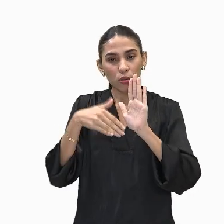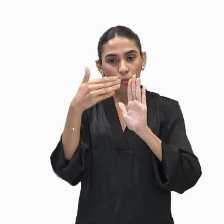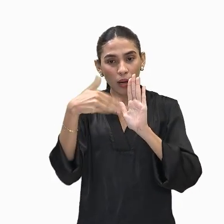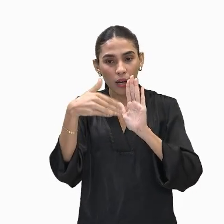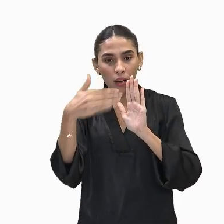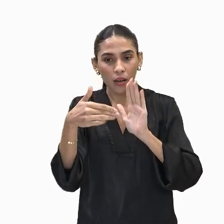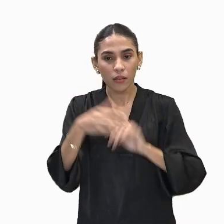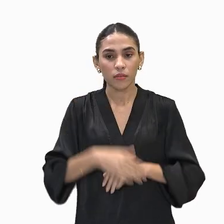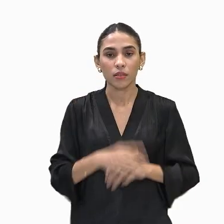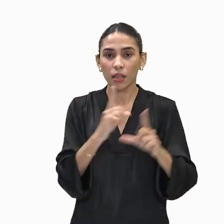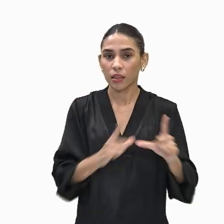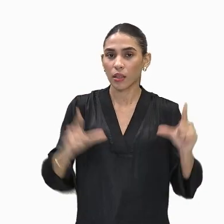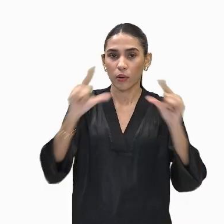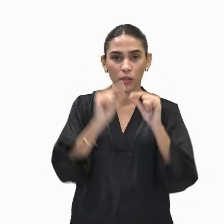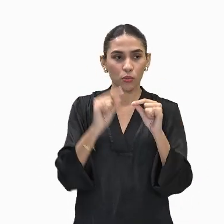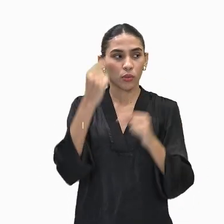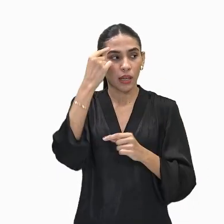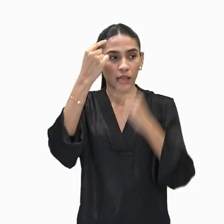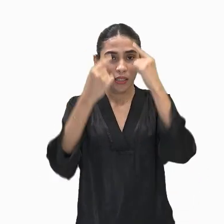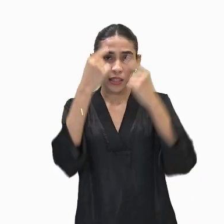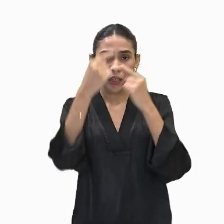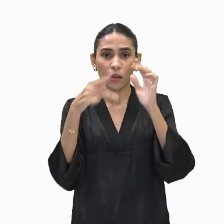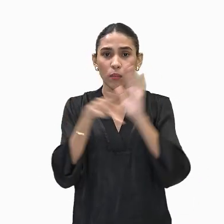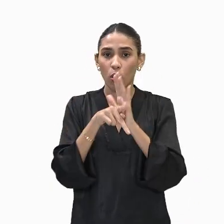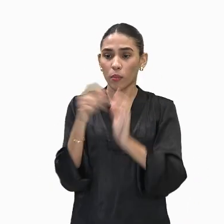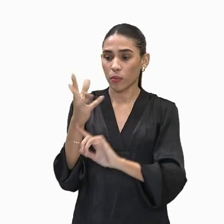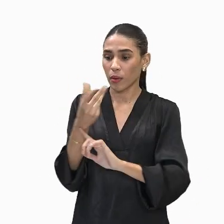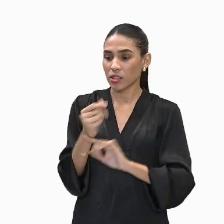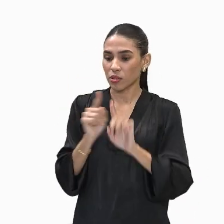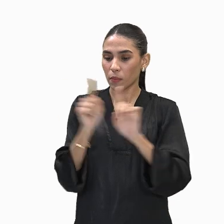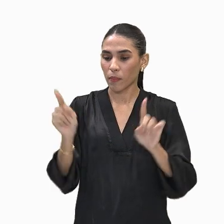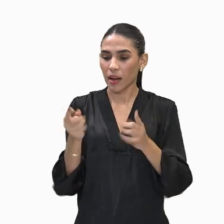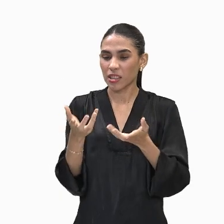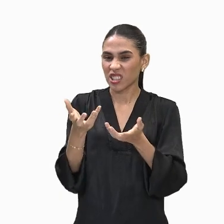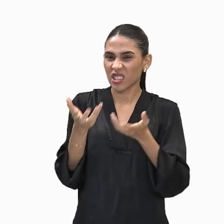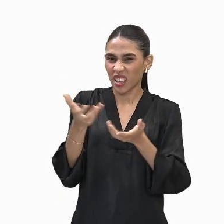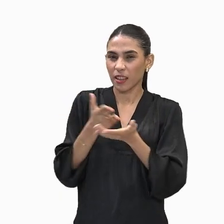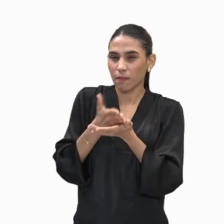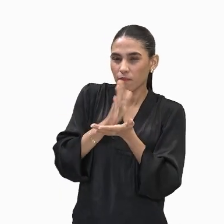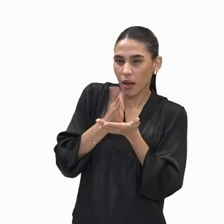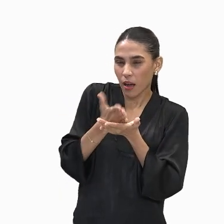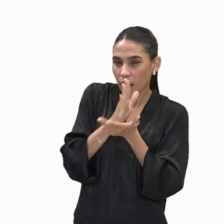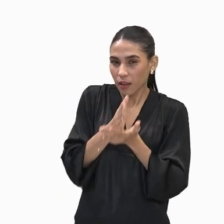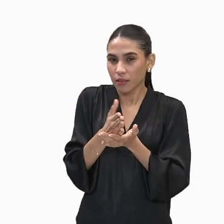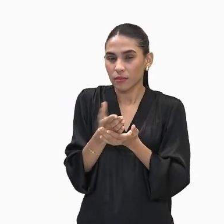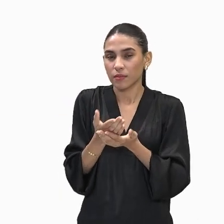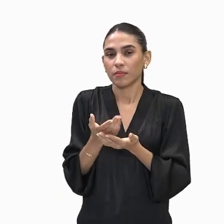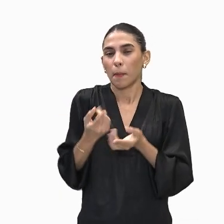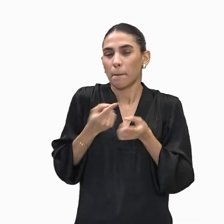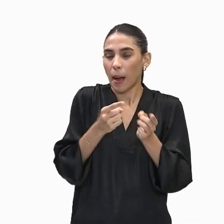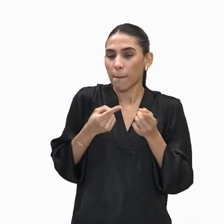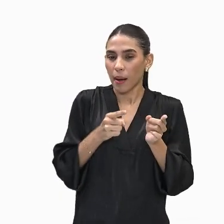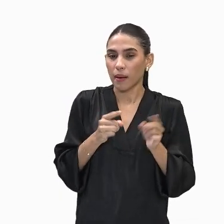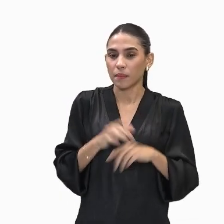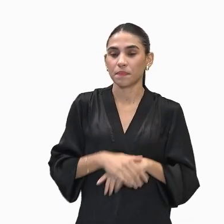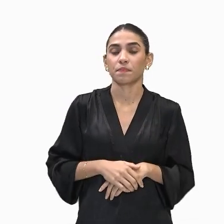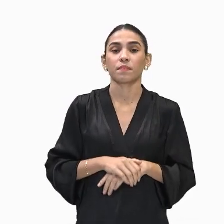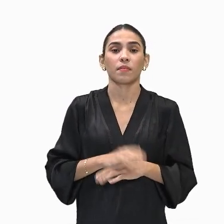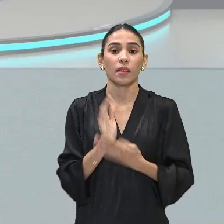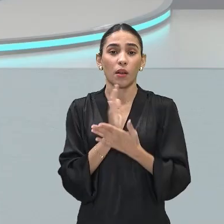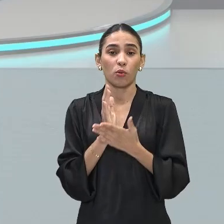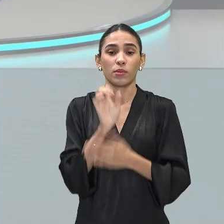Ele não reduz as ideias do artista, mas ela provoca, ela traz uma provocação. Vamos ver aqui algumas